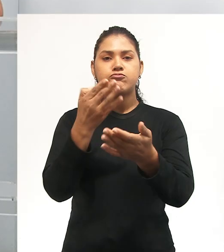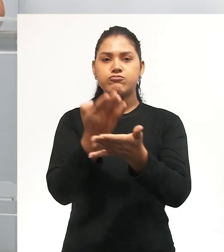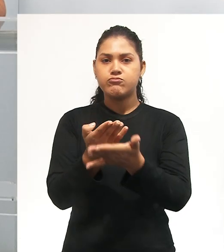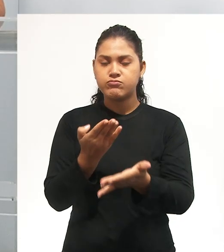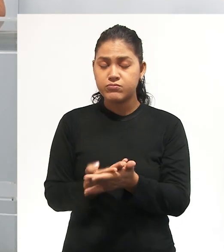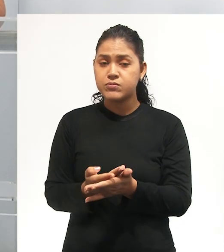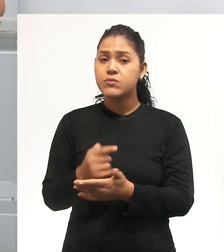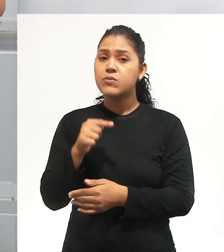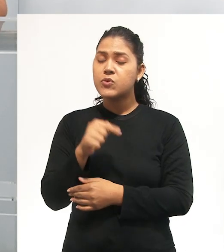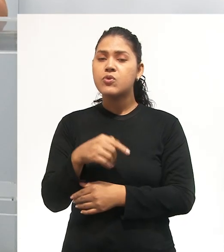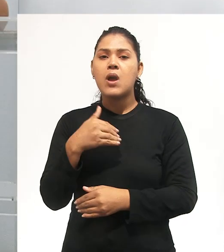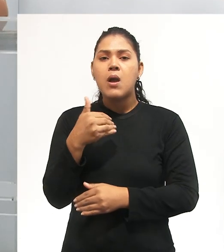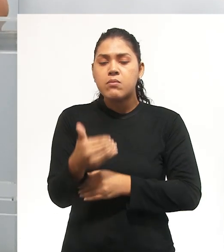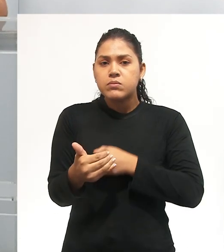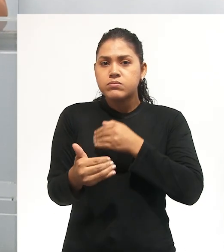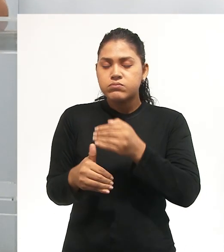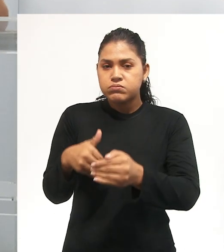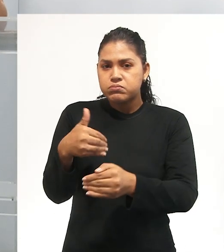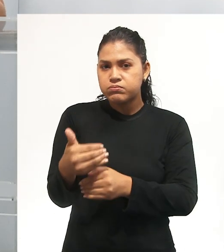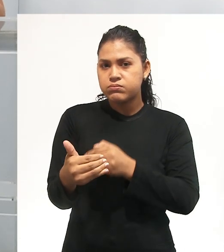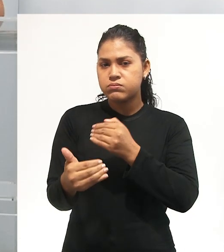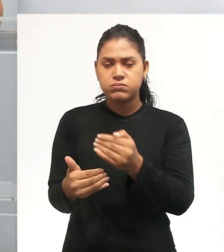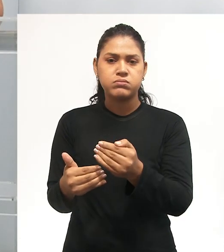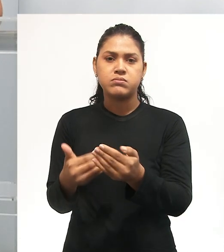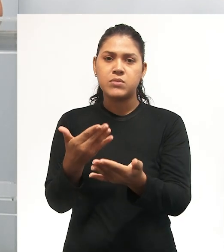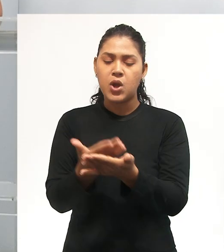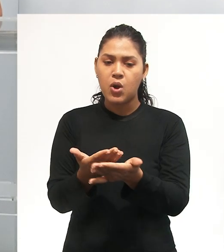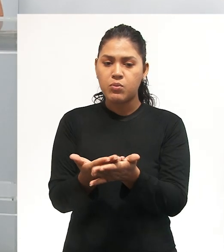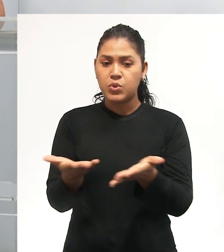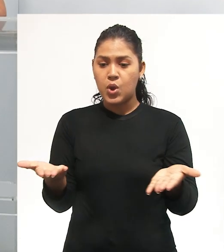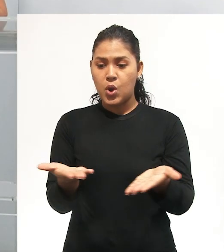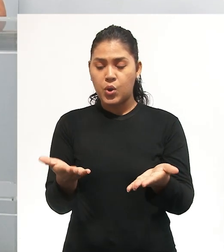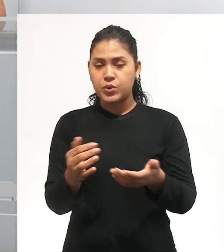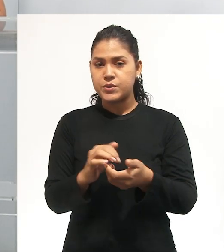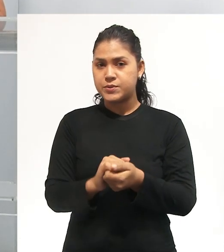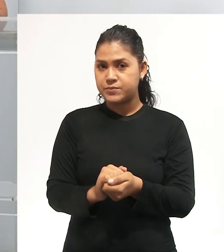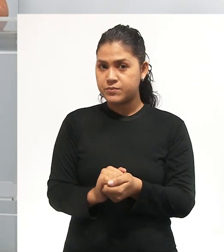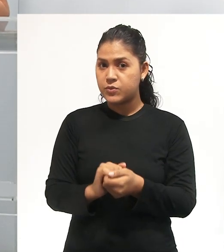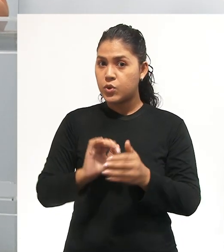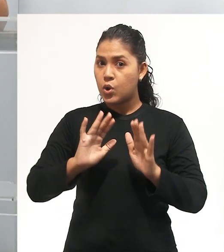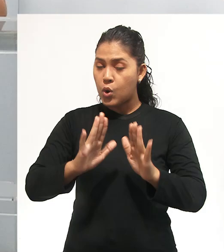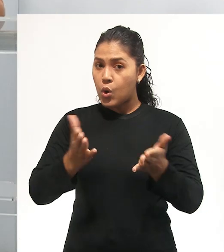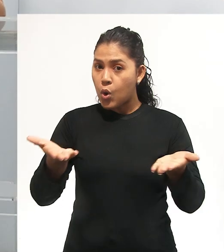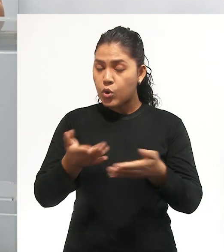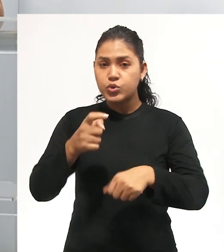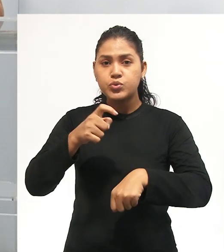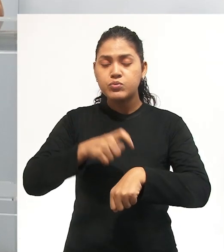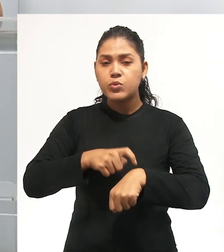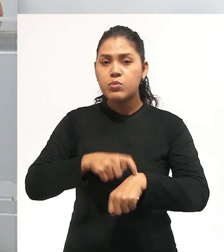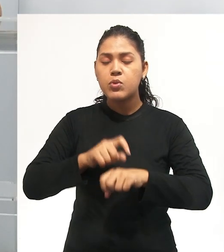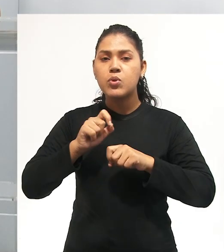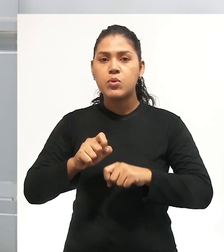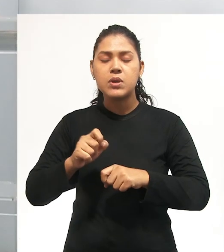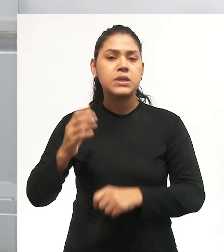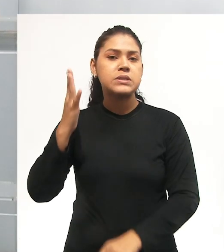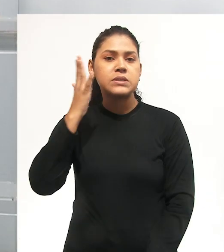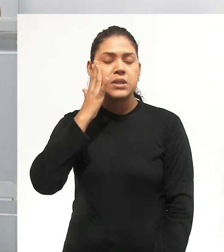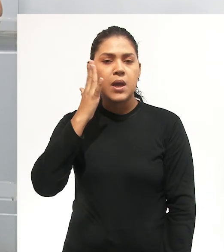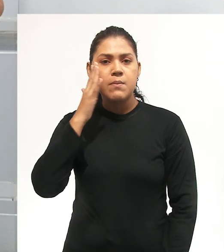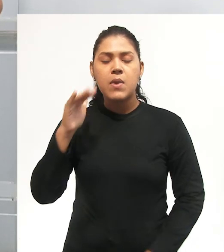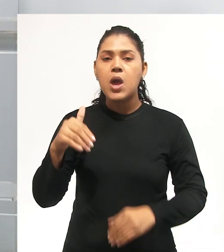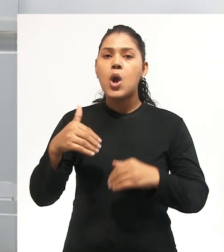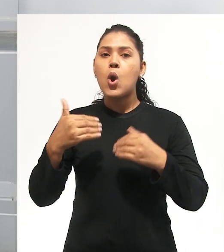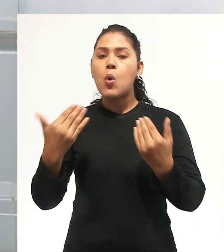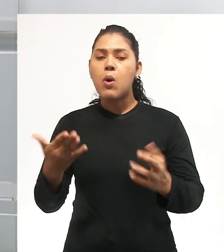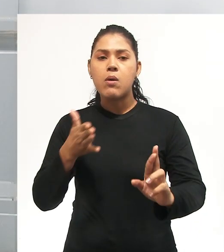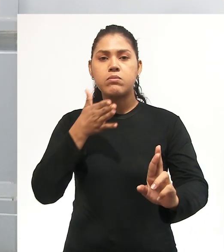profissional. Então é um passo a passo que a gente está vivenciando nessa unidade. Então agora chegou o momento de você entender